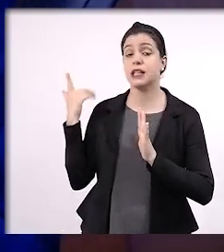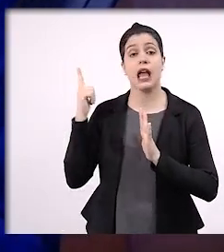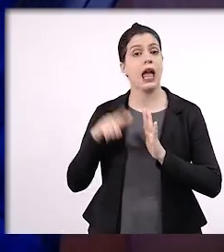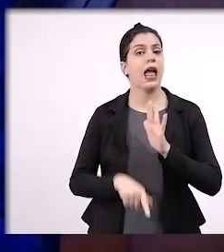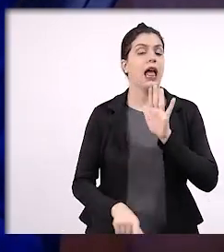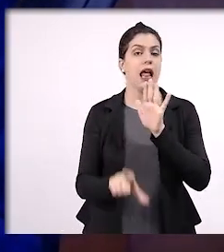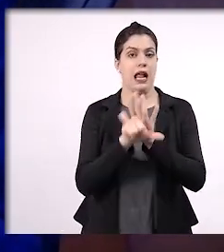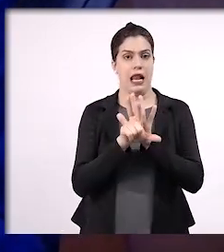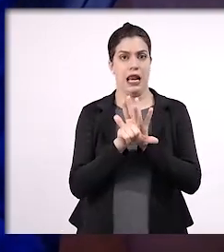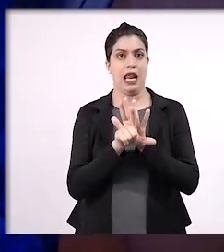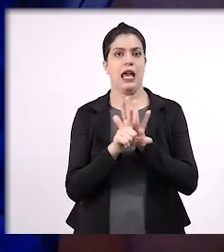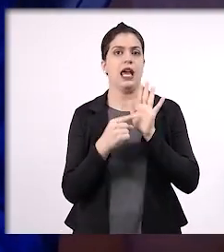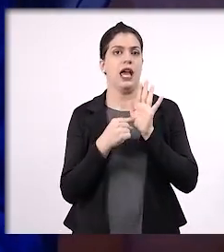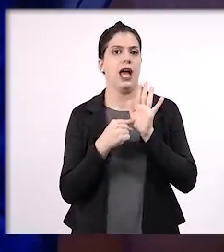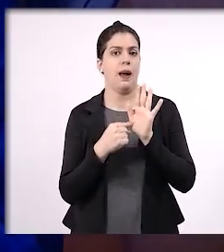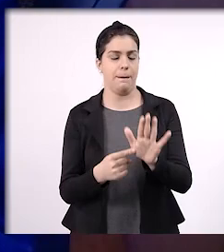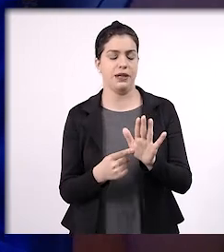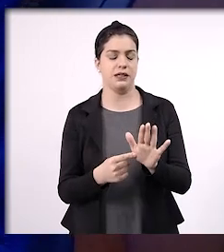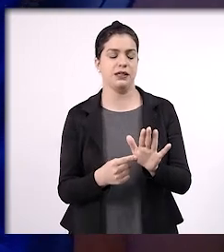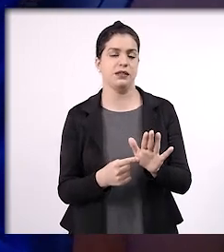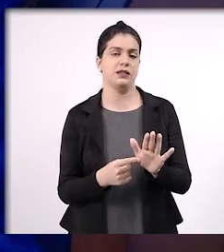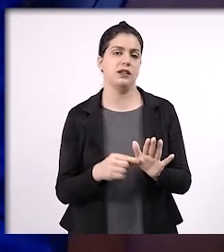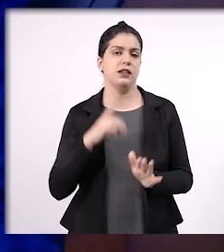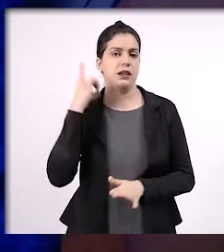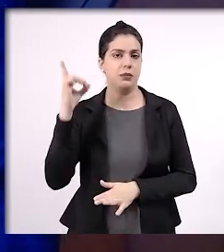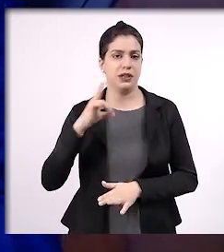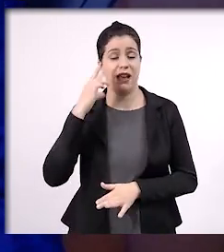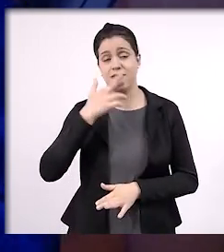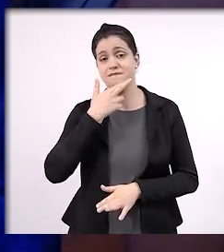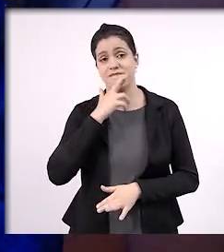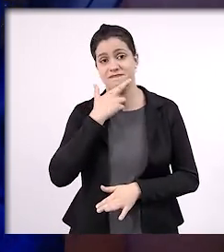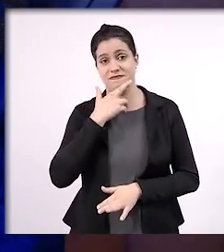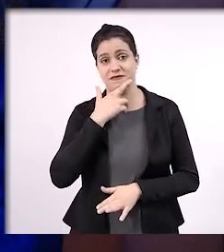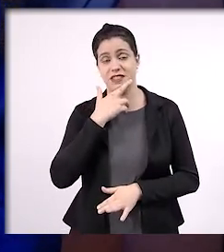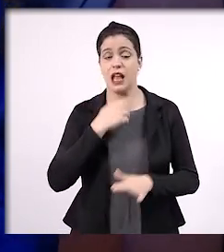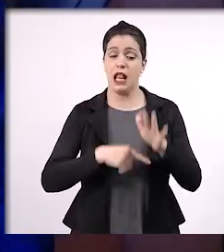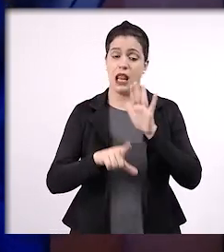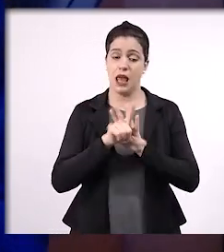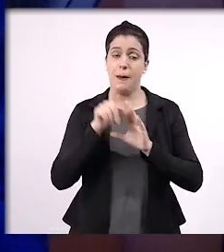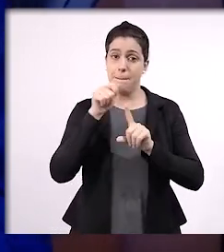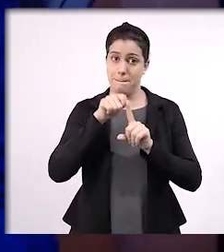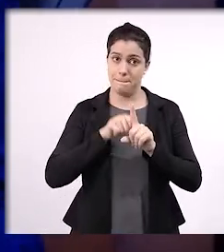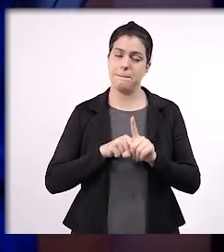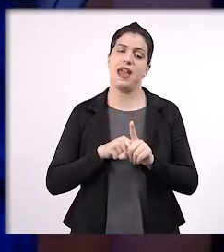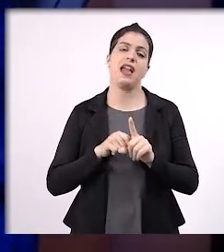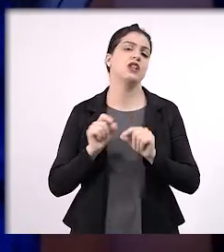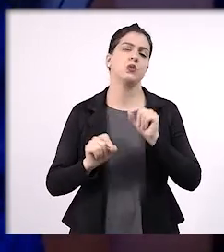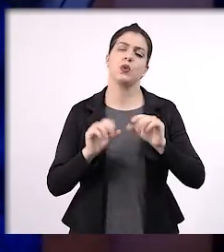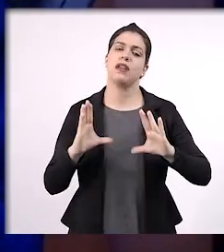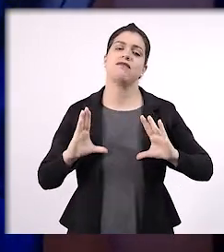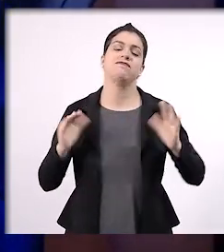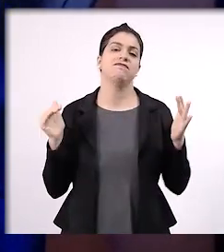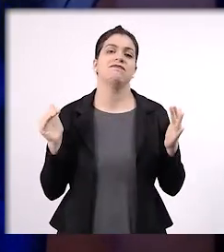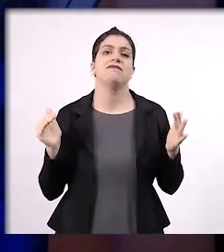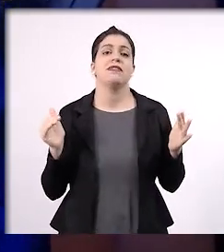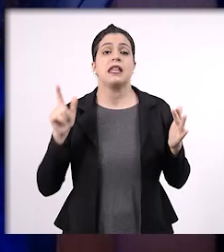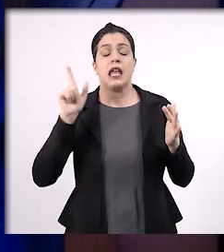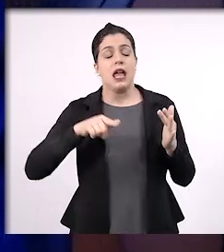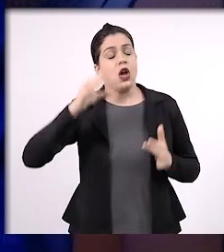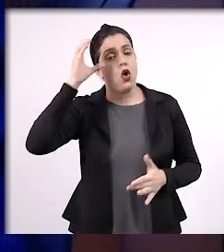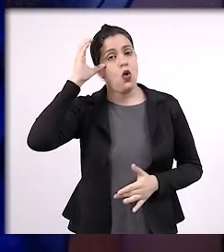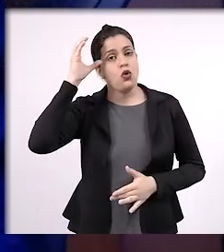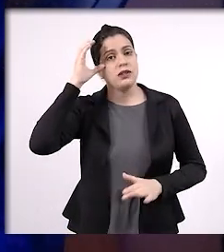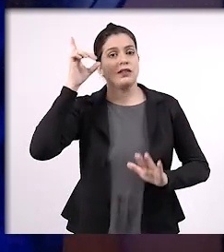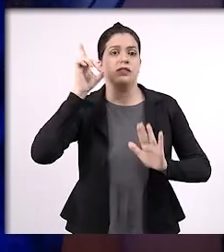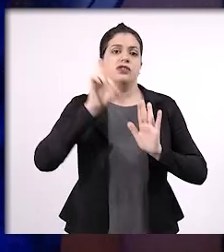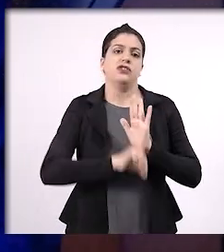lei apresentada pelo deputado Renato Câmara, nesse mês a gente comemora aqui em Mato Grosso do Sul, a gente celebra, na verdade, a